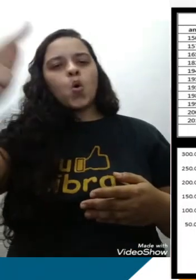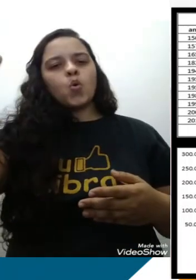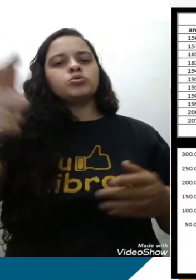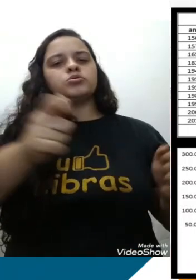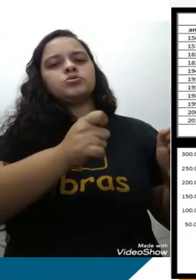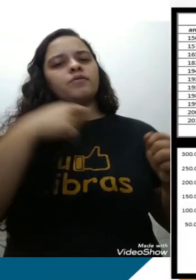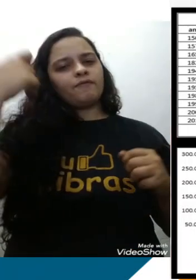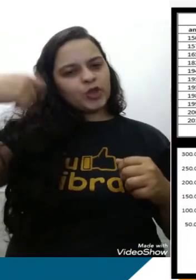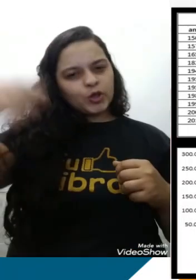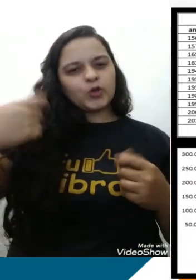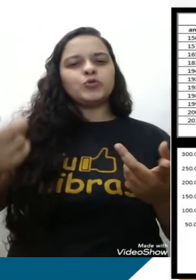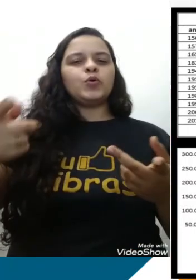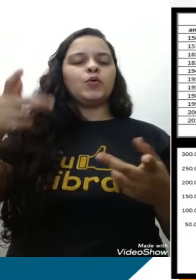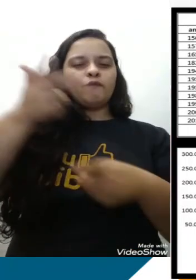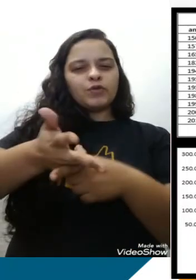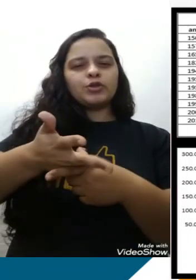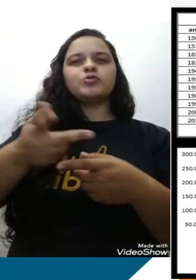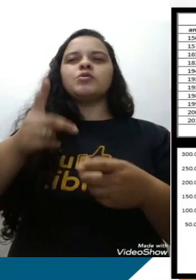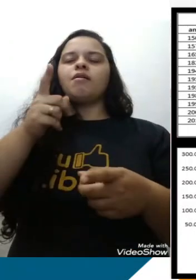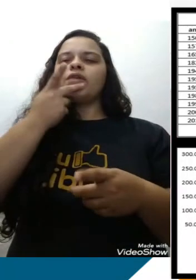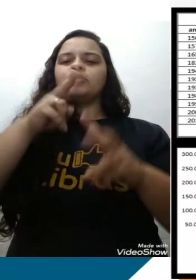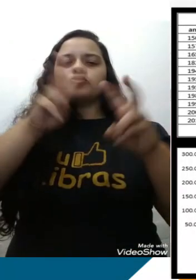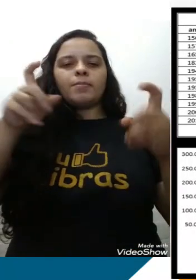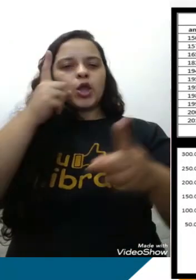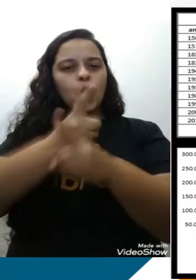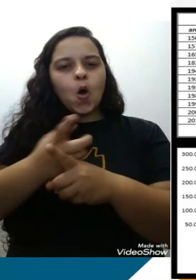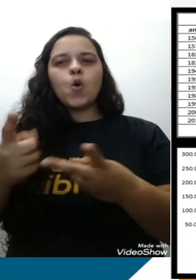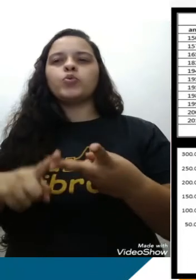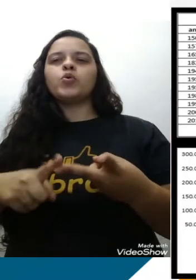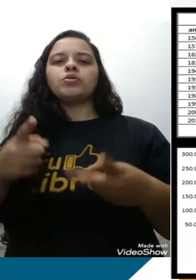outros vídeos que vai falar inclusive do processo de encontro e de